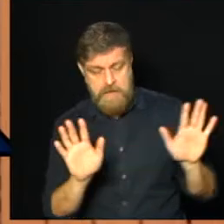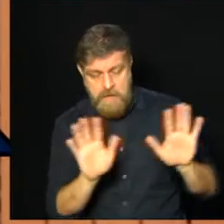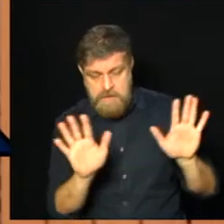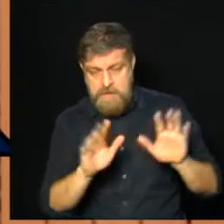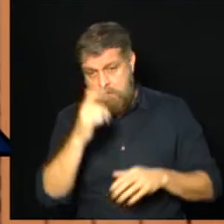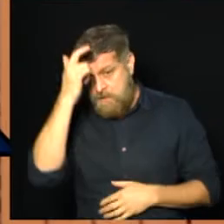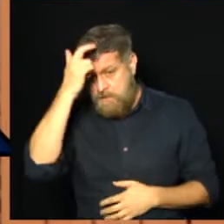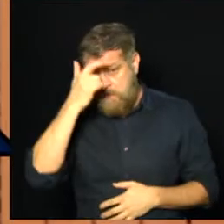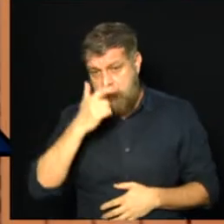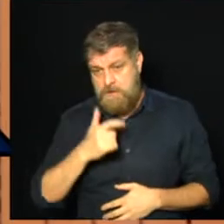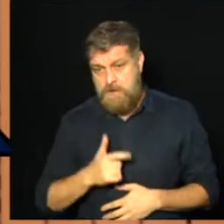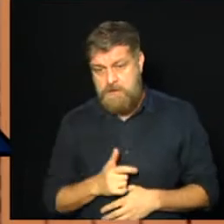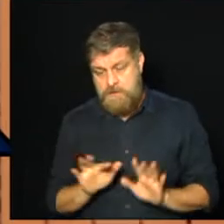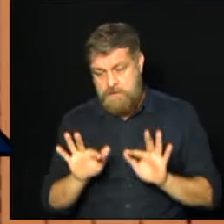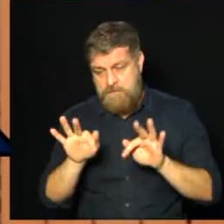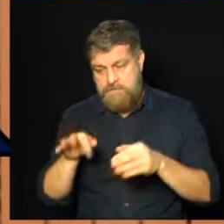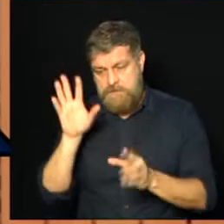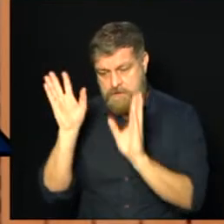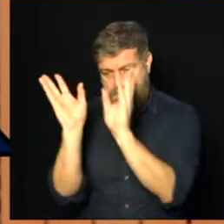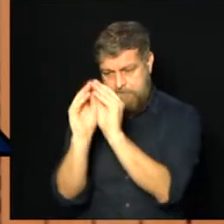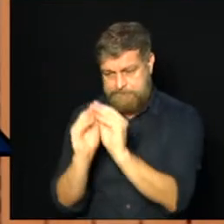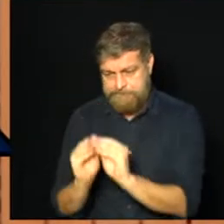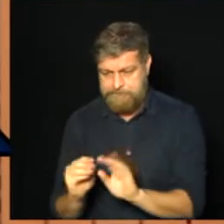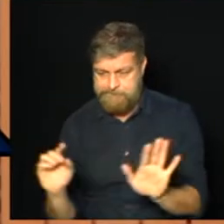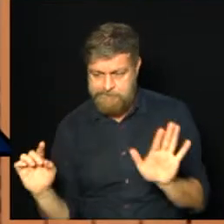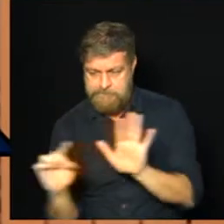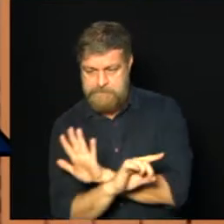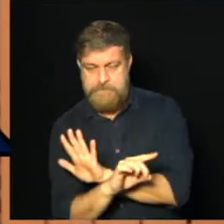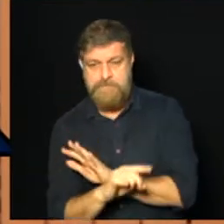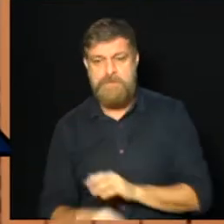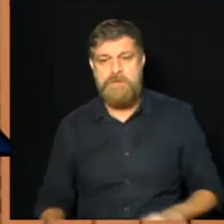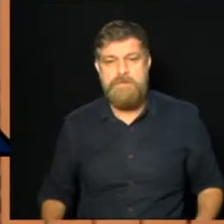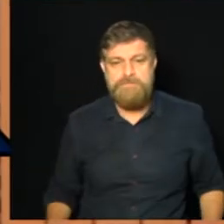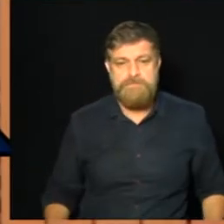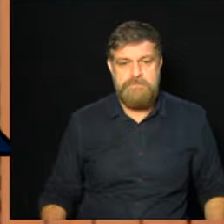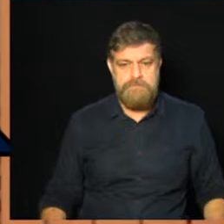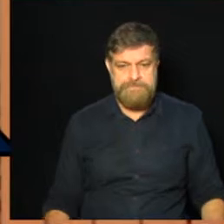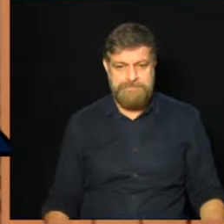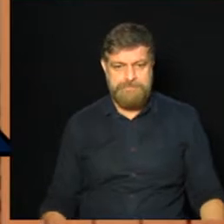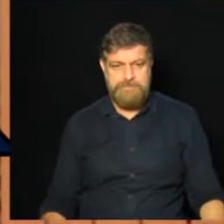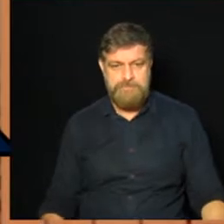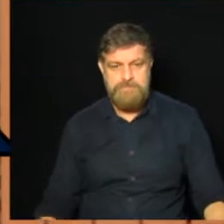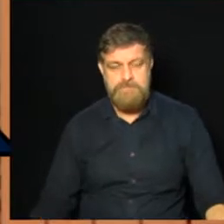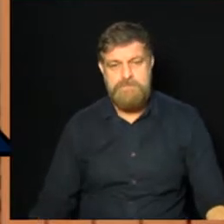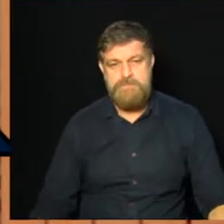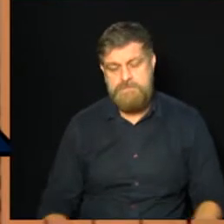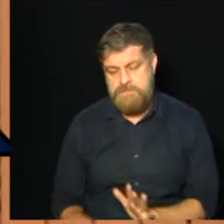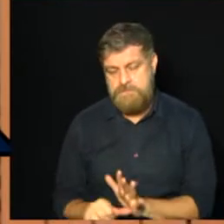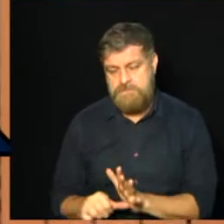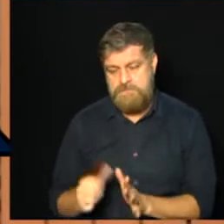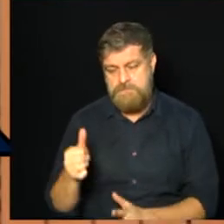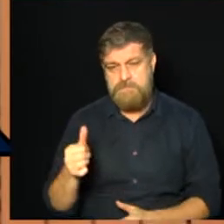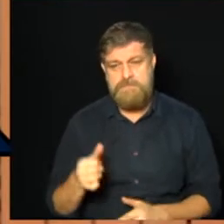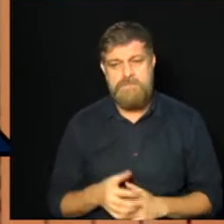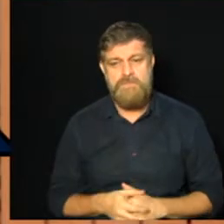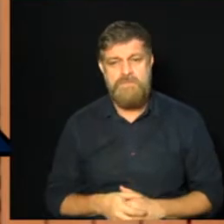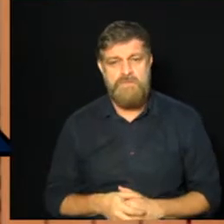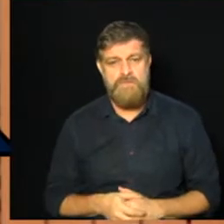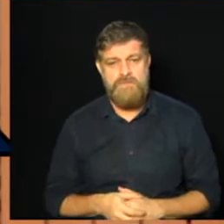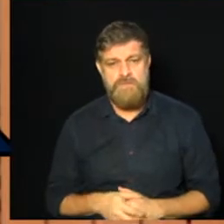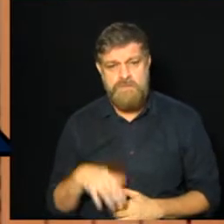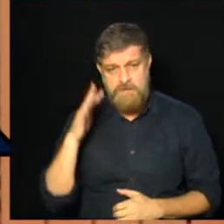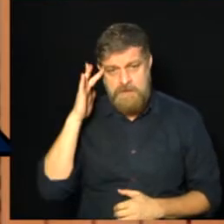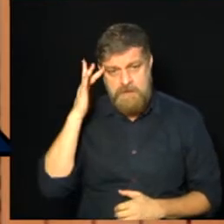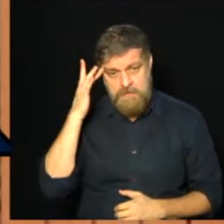então, ao final, fazer algumas questões, apresentar algumas questões. Primeiro, eu acho que é